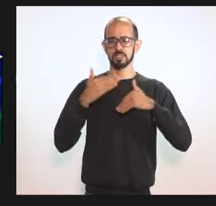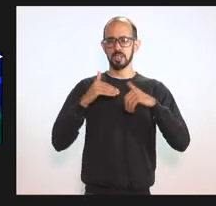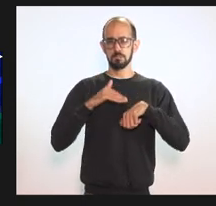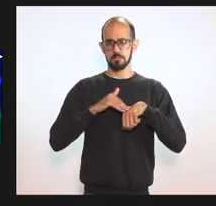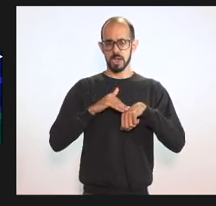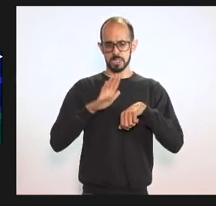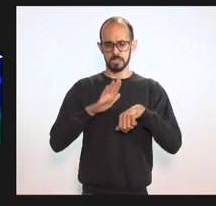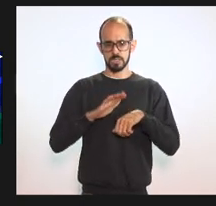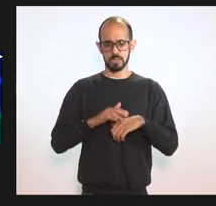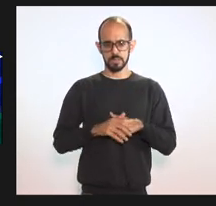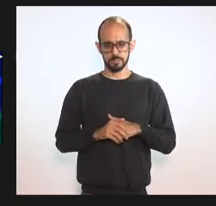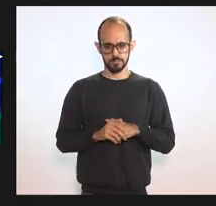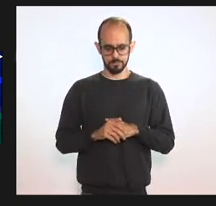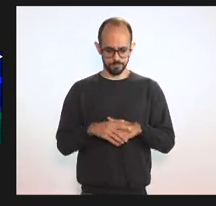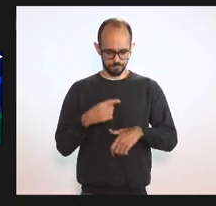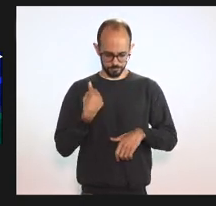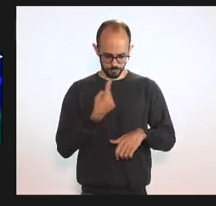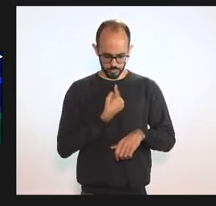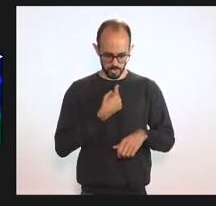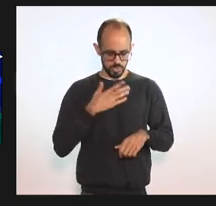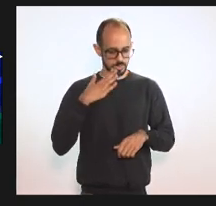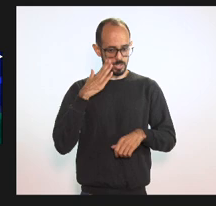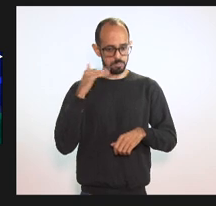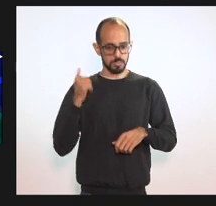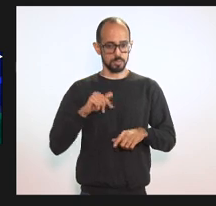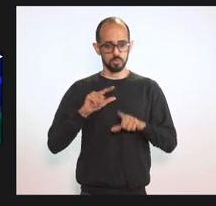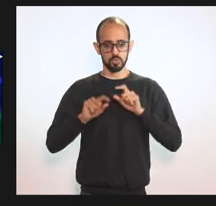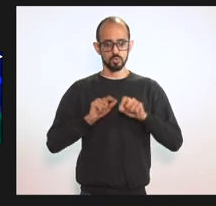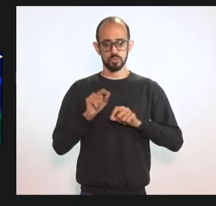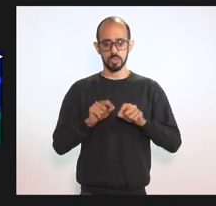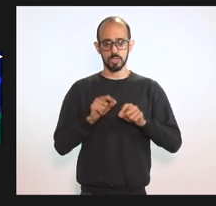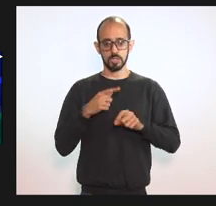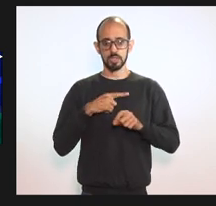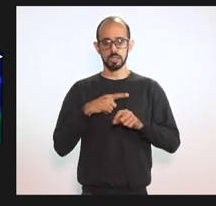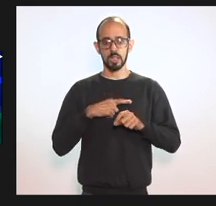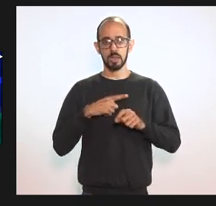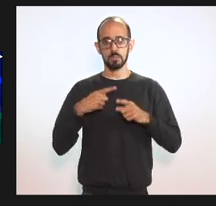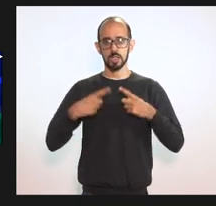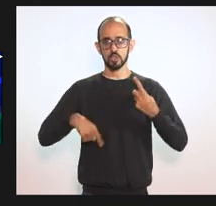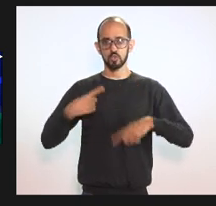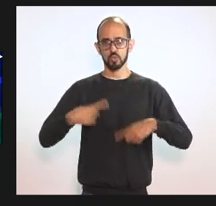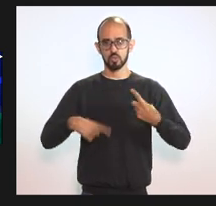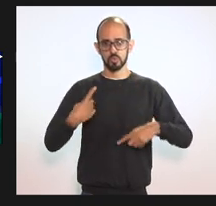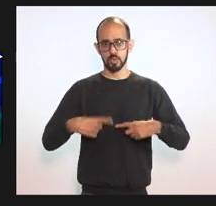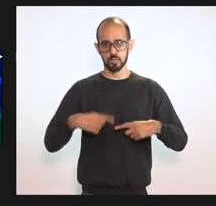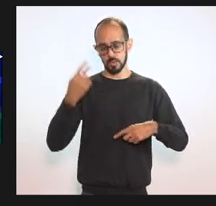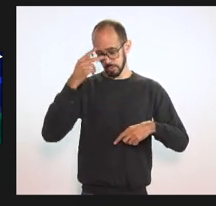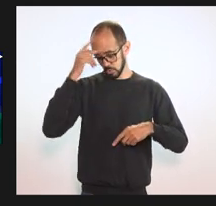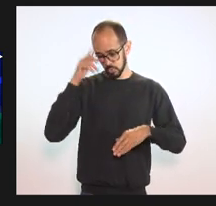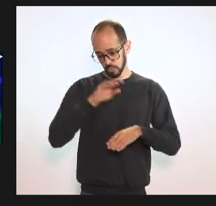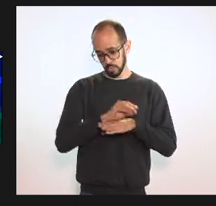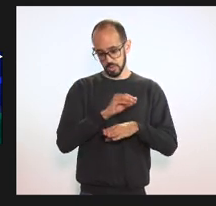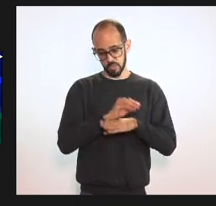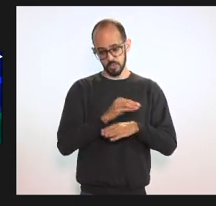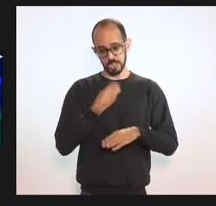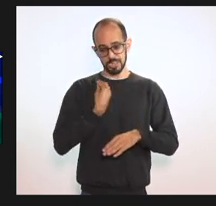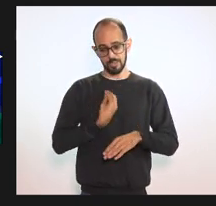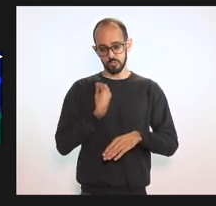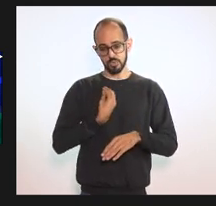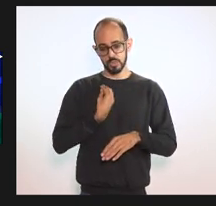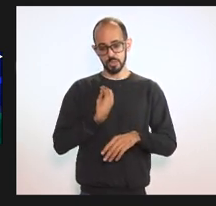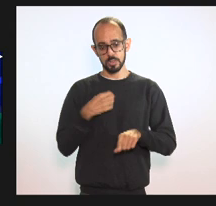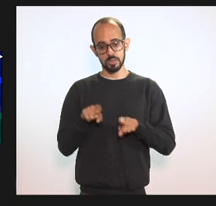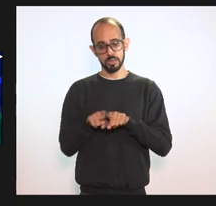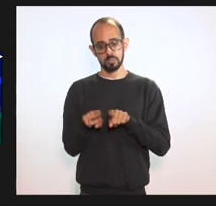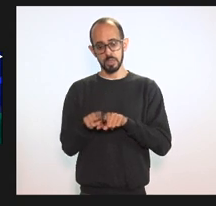mais a gente sabe que dentro dessa questão tem uma polêmica daqueles que defendem a vida e daqueles